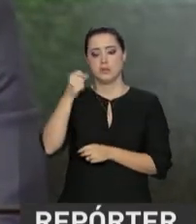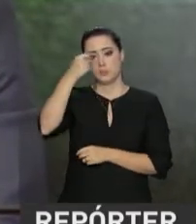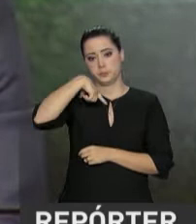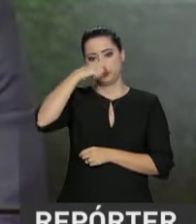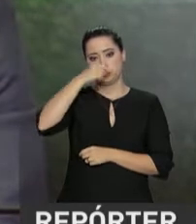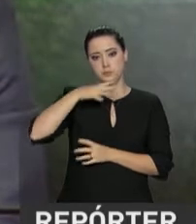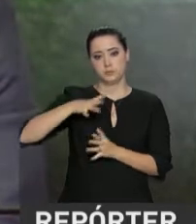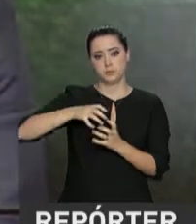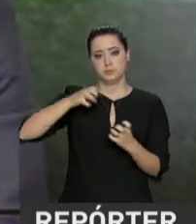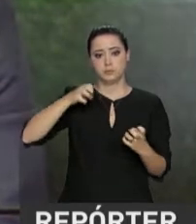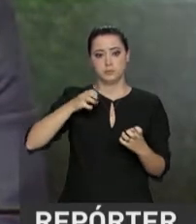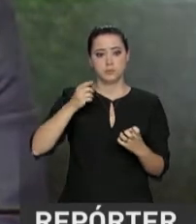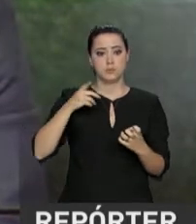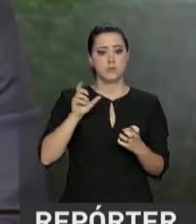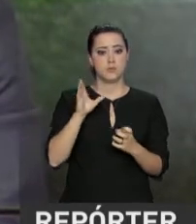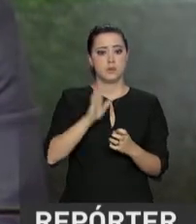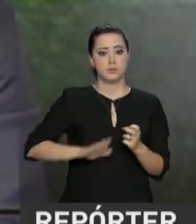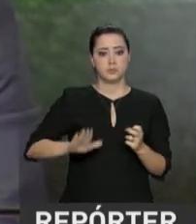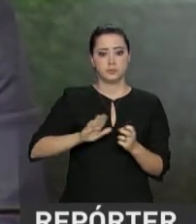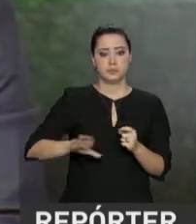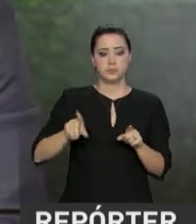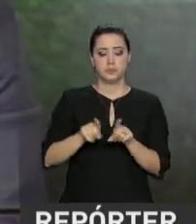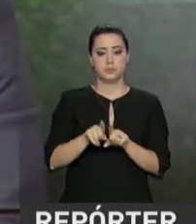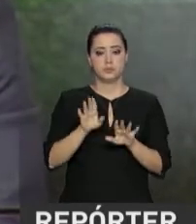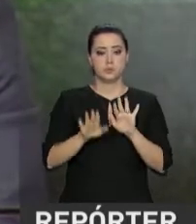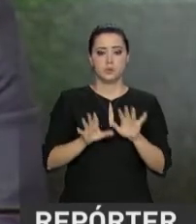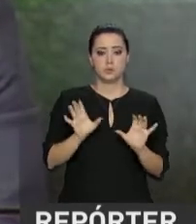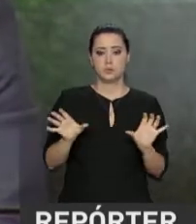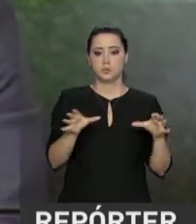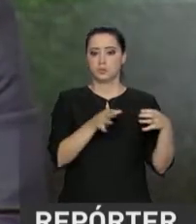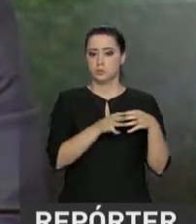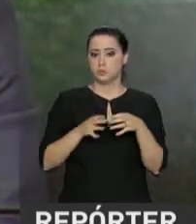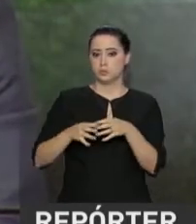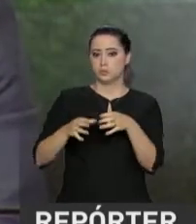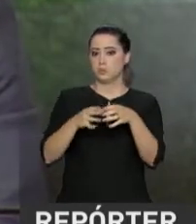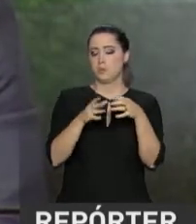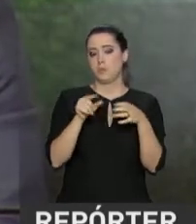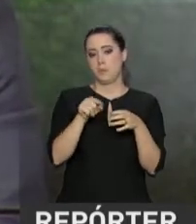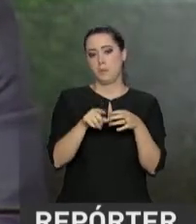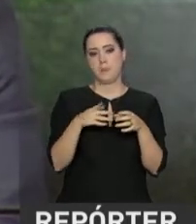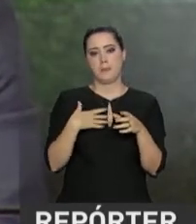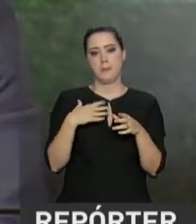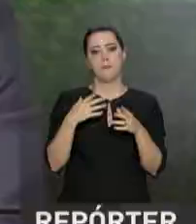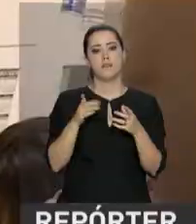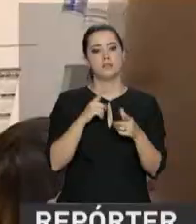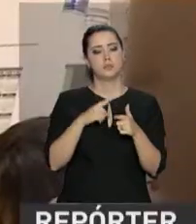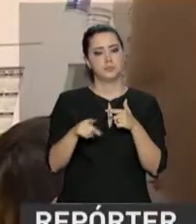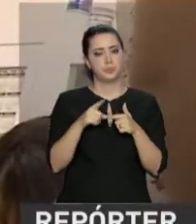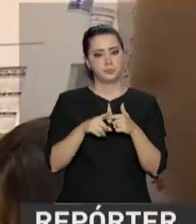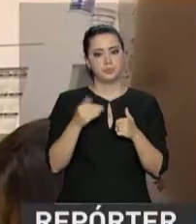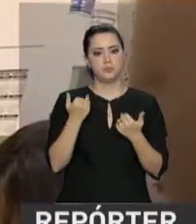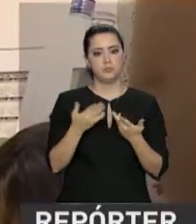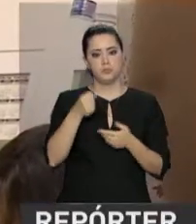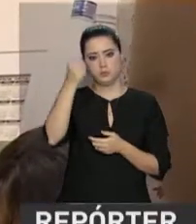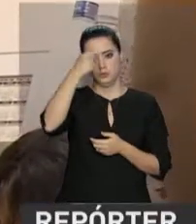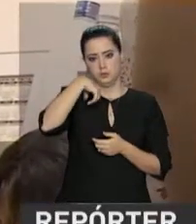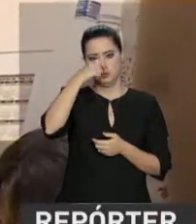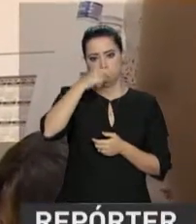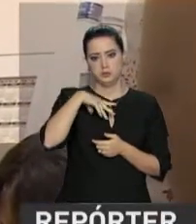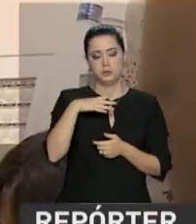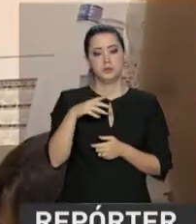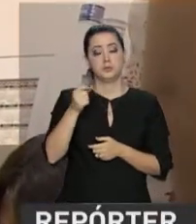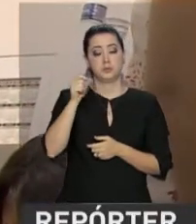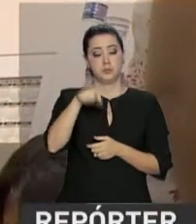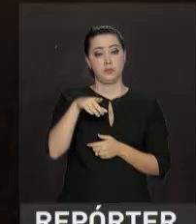para idosos para crianças né e para alguns grupos é que com como novidade a gripe é causada pelo vírus